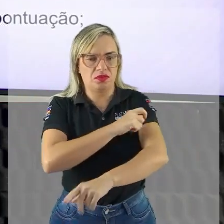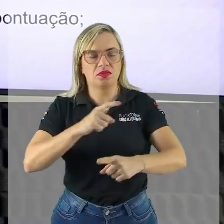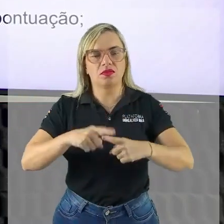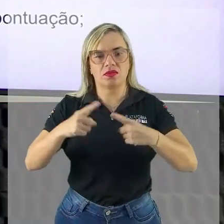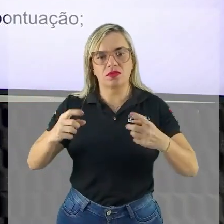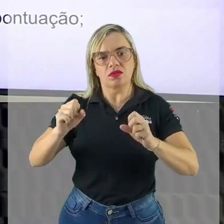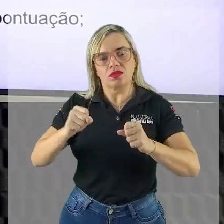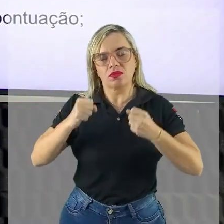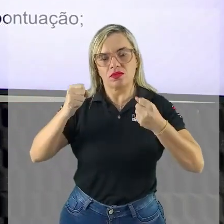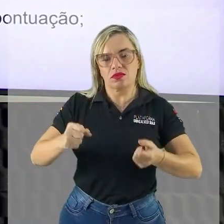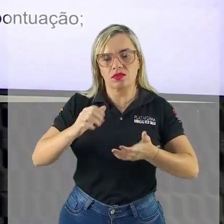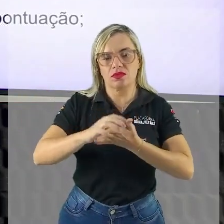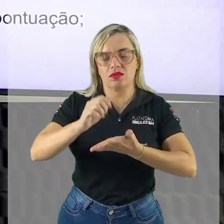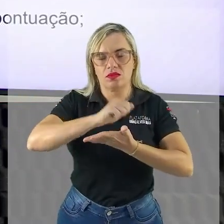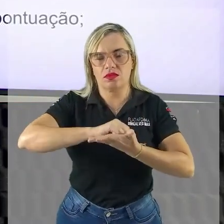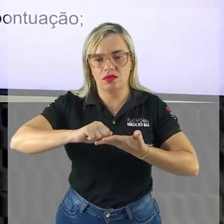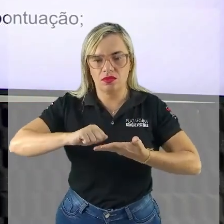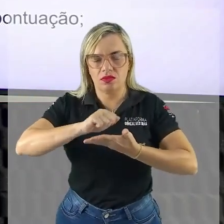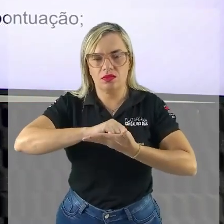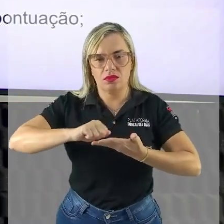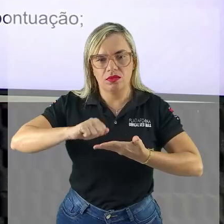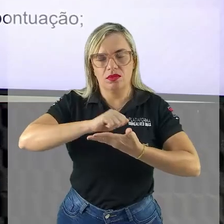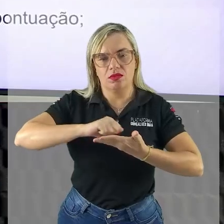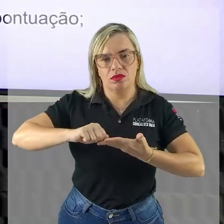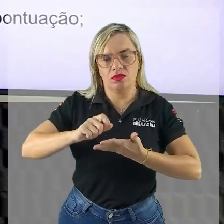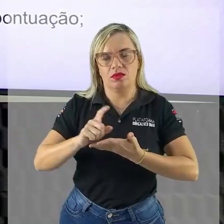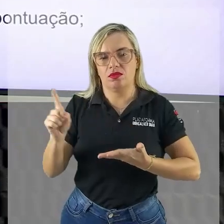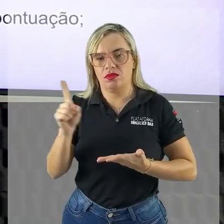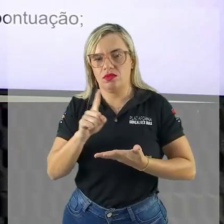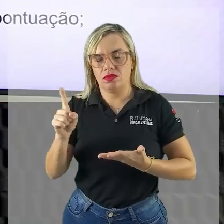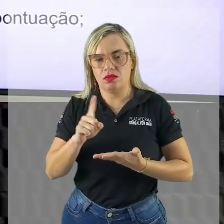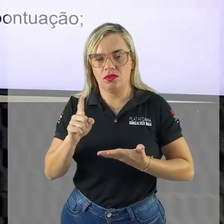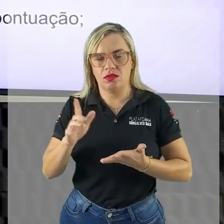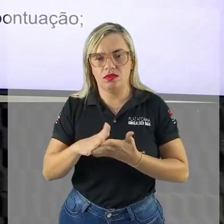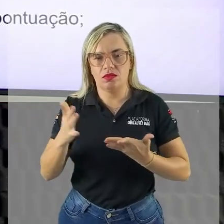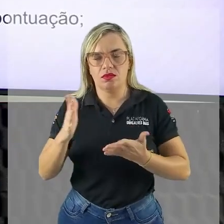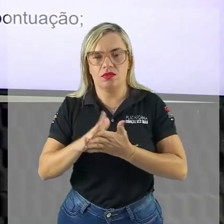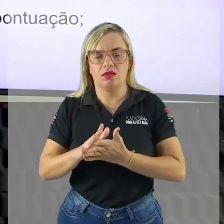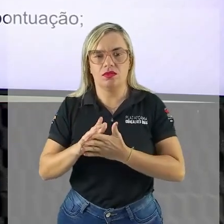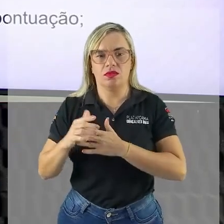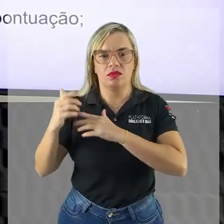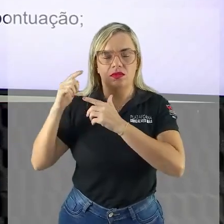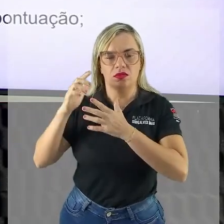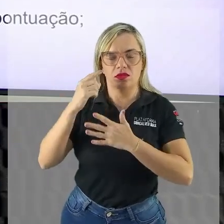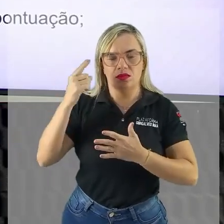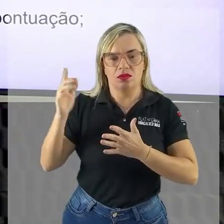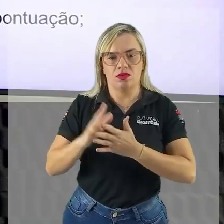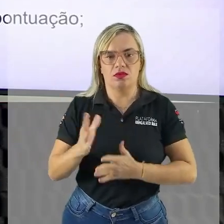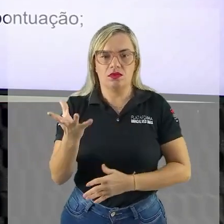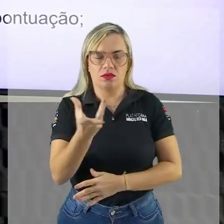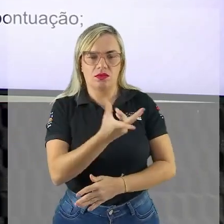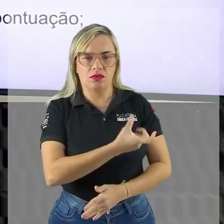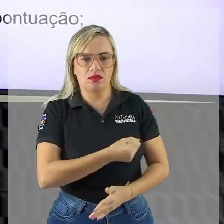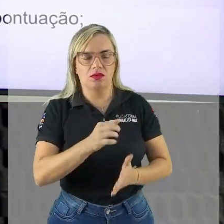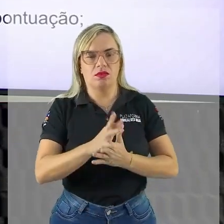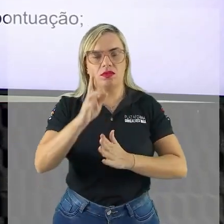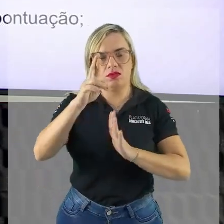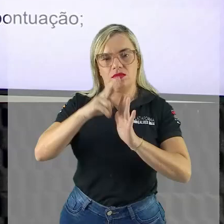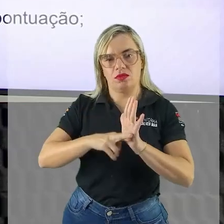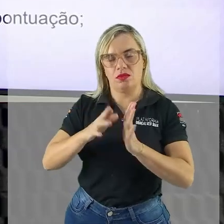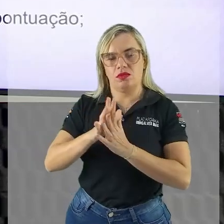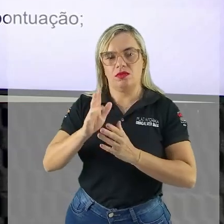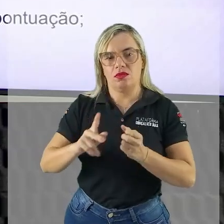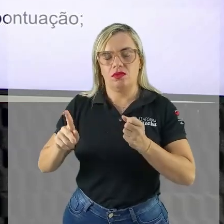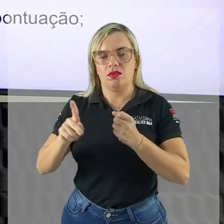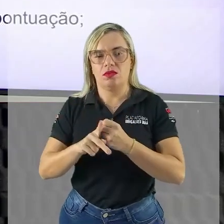pode escrever assim, tá? Não é considerado muito rebuscado. Agora tem que dominar um pouquinho das regras de colocação